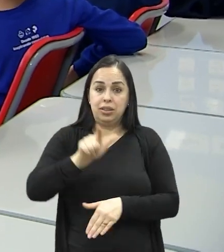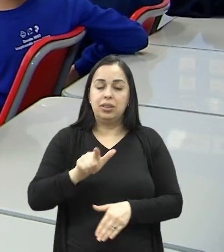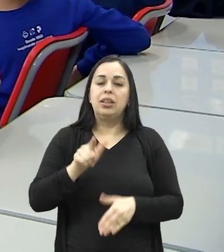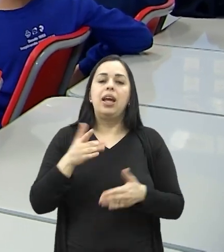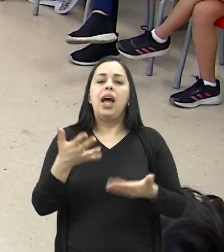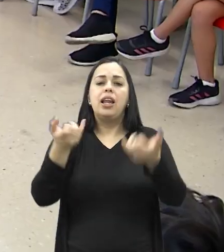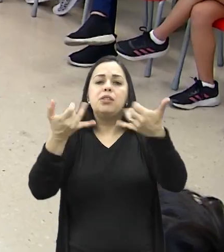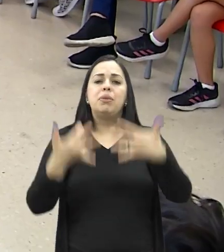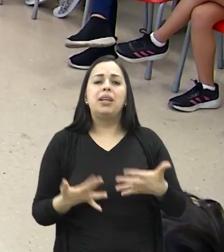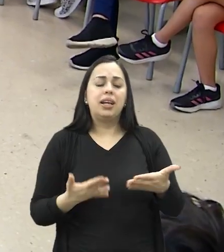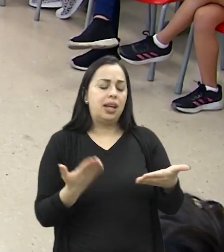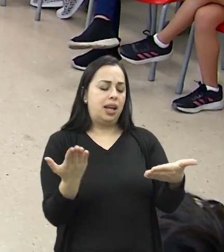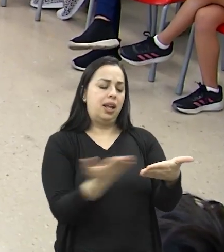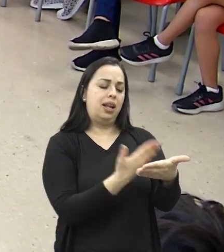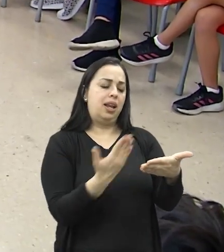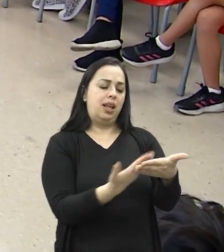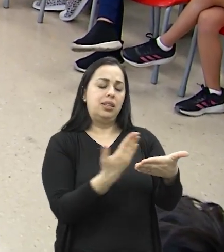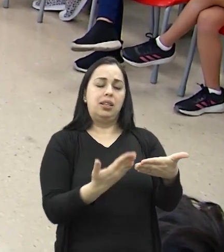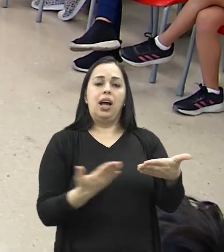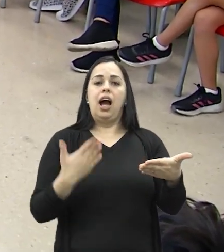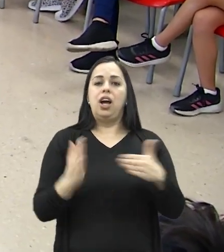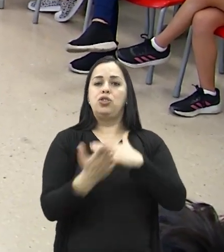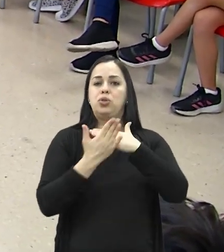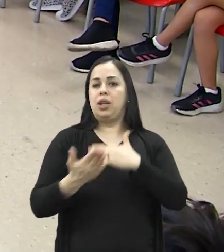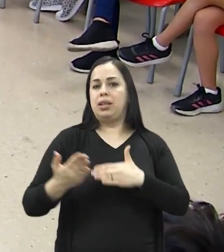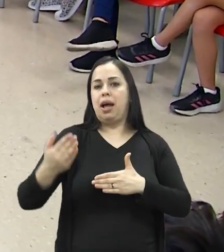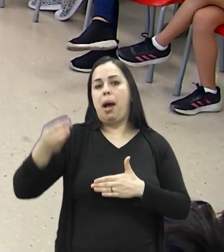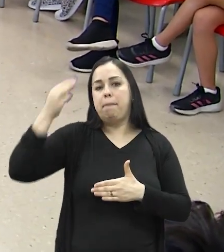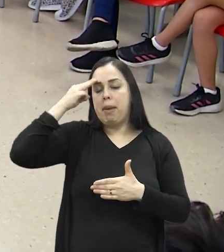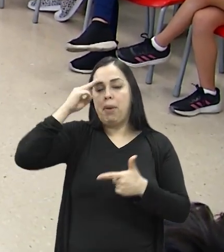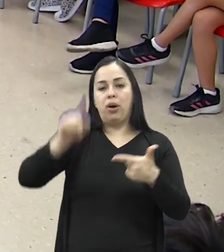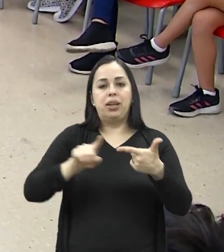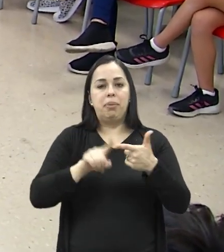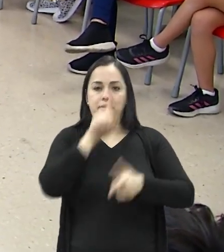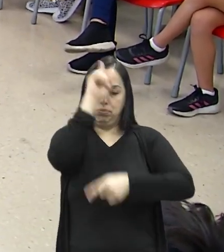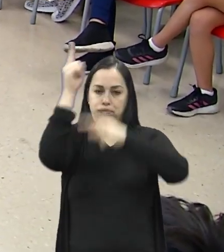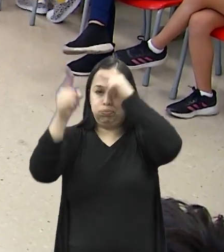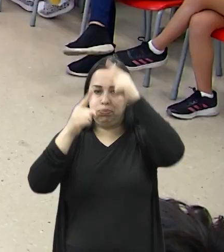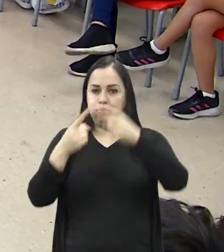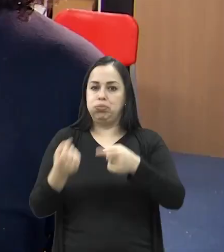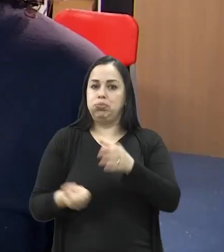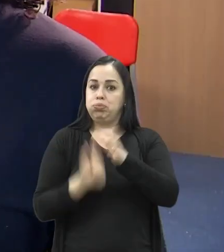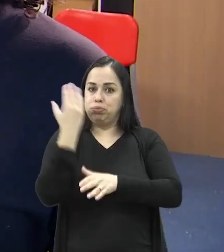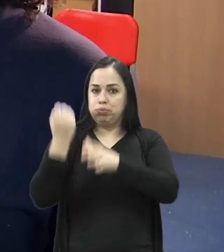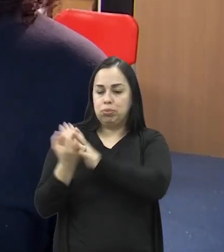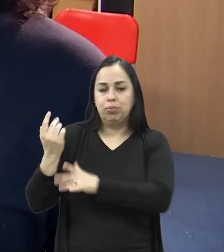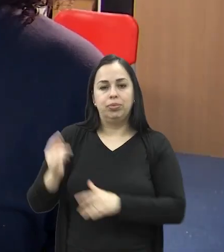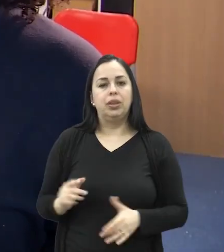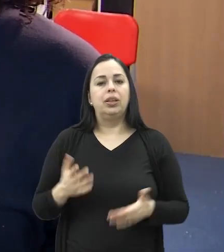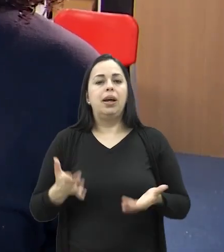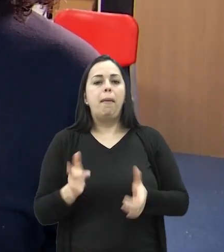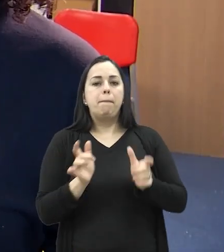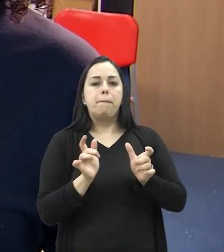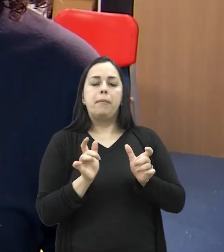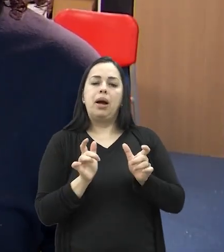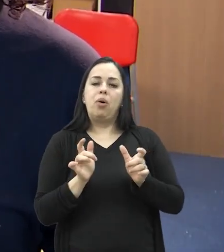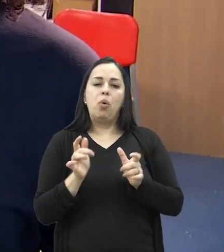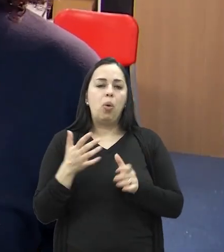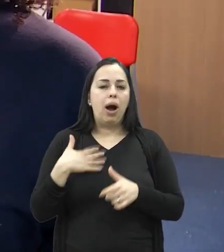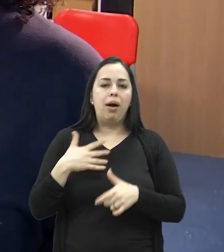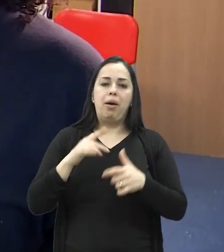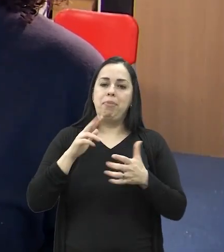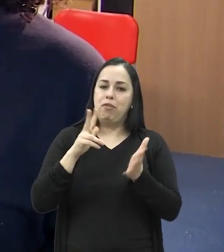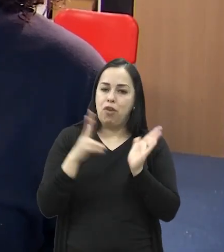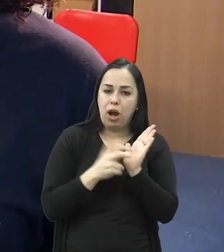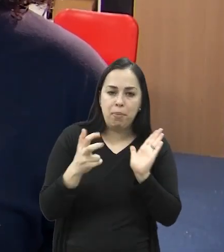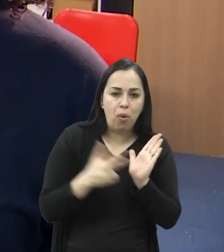que o contato com livros físicos melhora a memória e a criatividade das crianças. Nós ampliamos o nosso repertório de